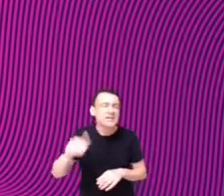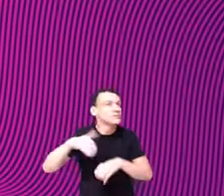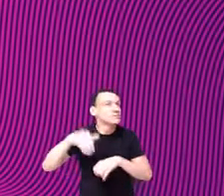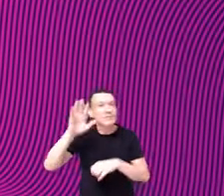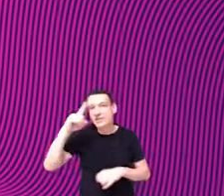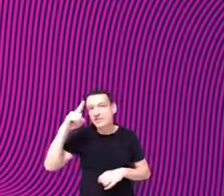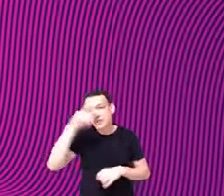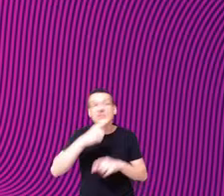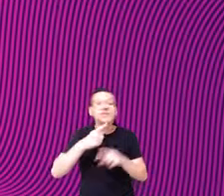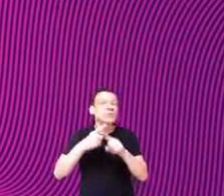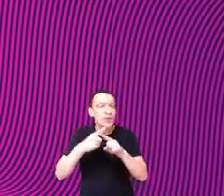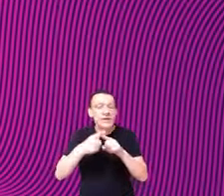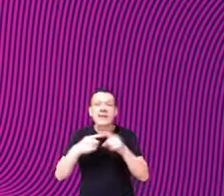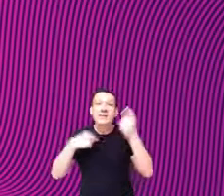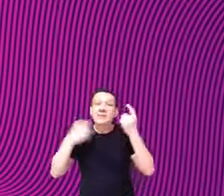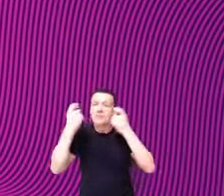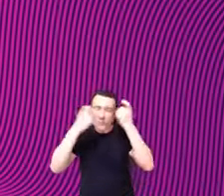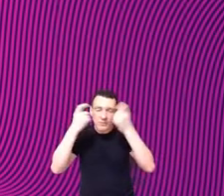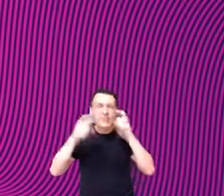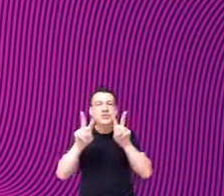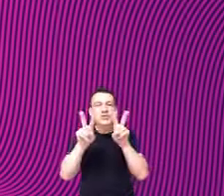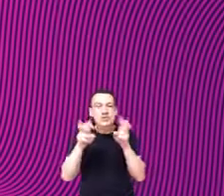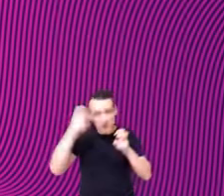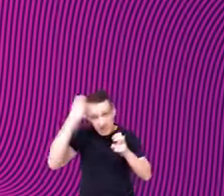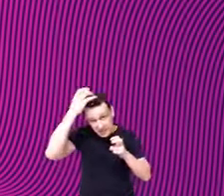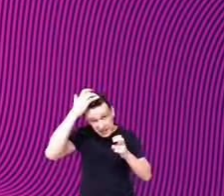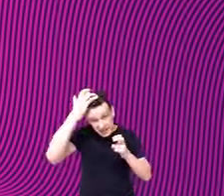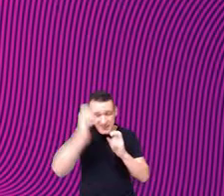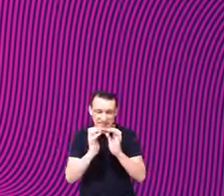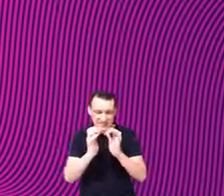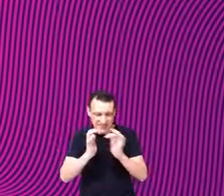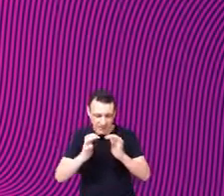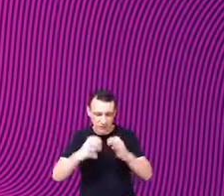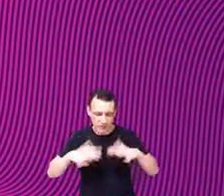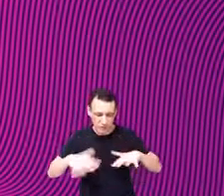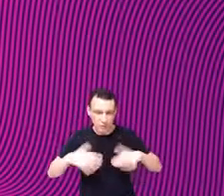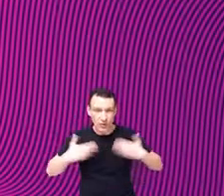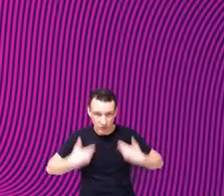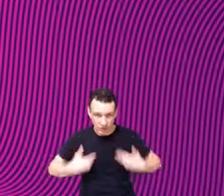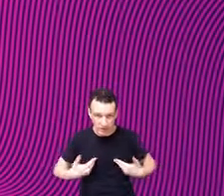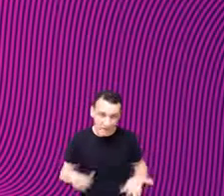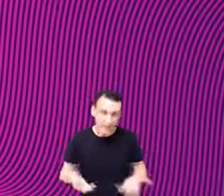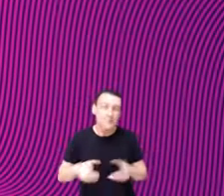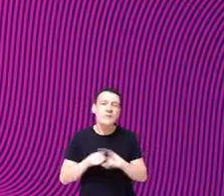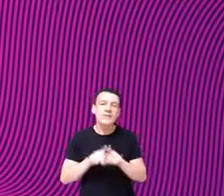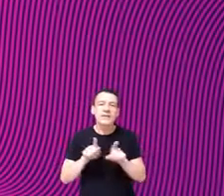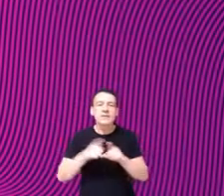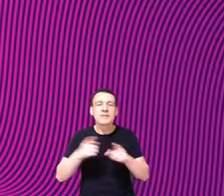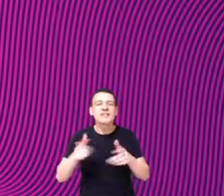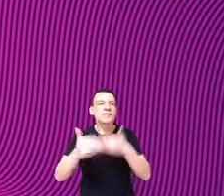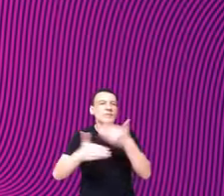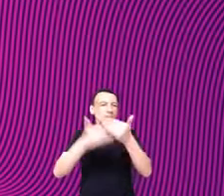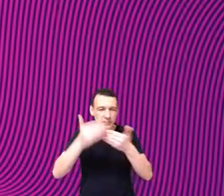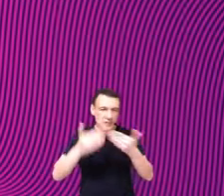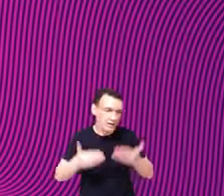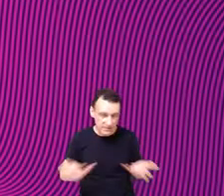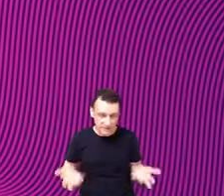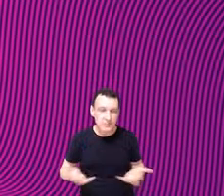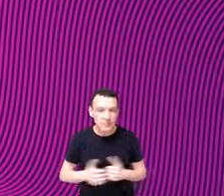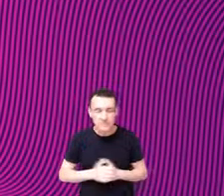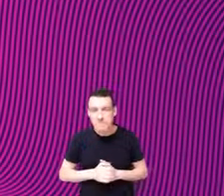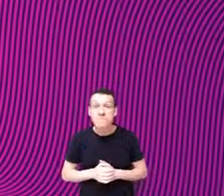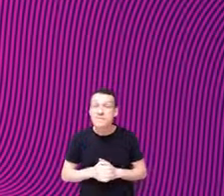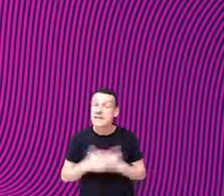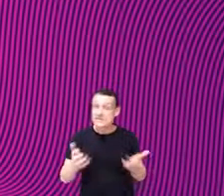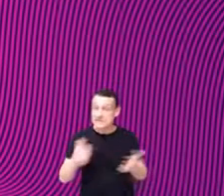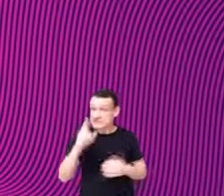desenvolvimento neuropsicomotor, o déficit de crescimento. É uma catástrofe a doença renal crônica em crianças, né? E no Brasil, nós